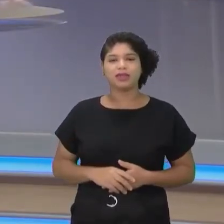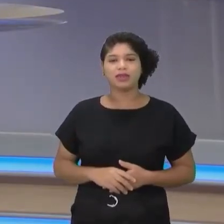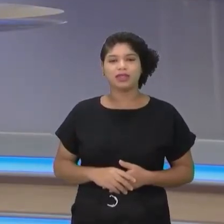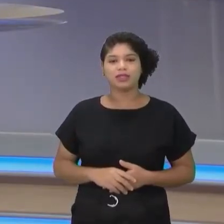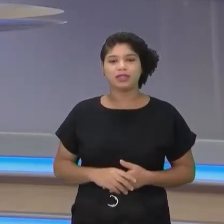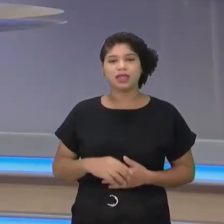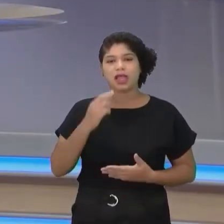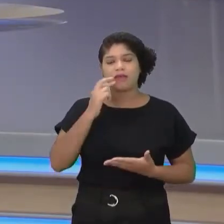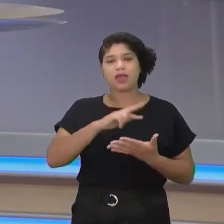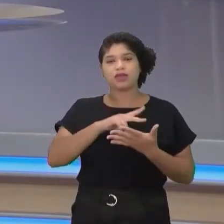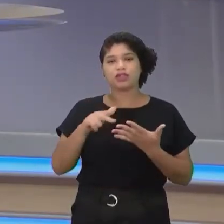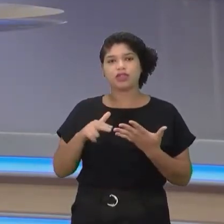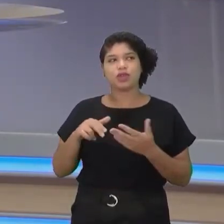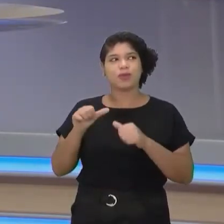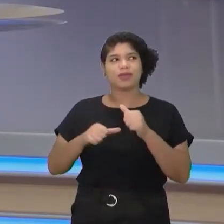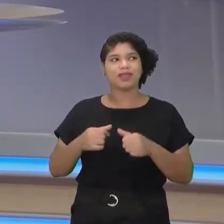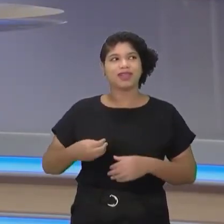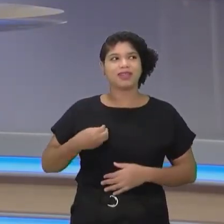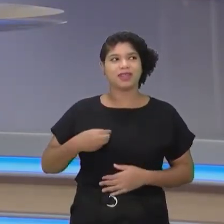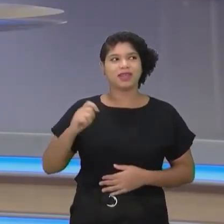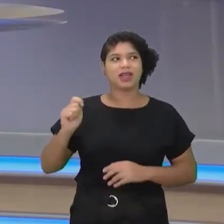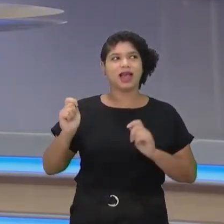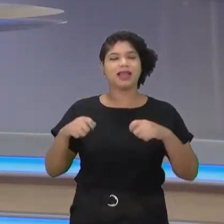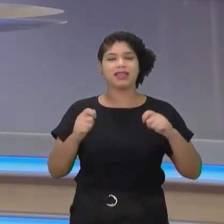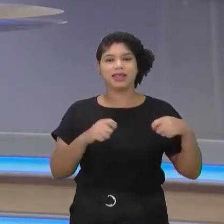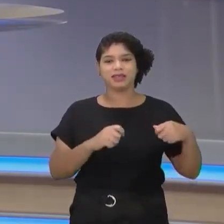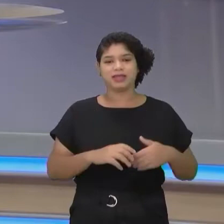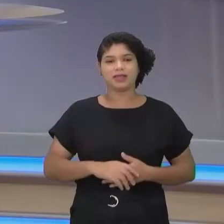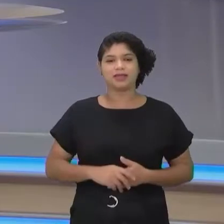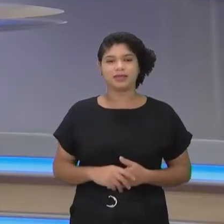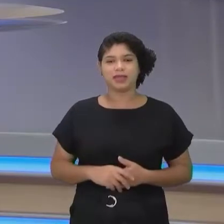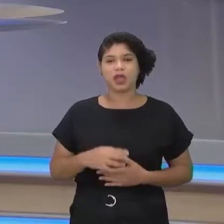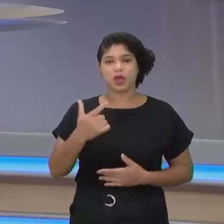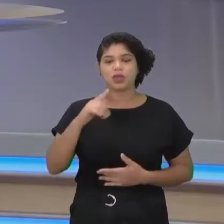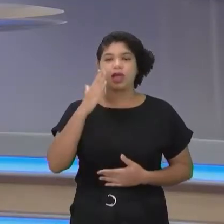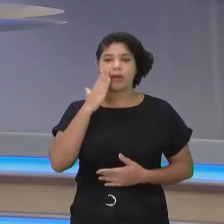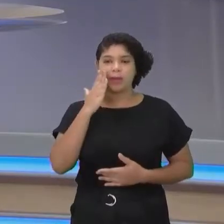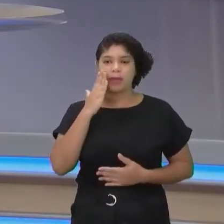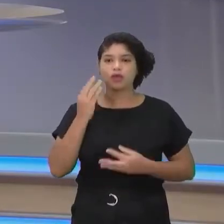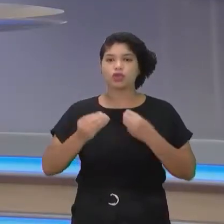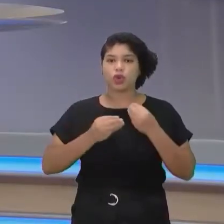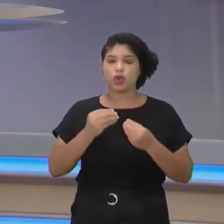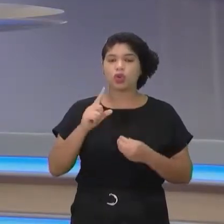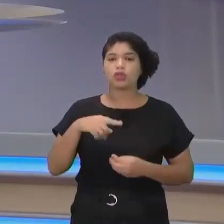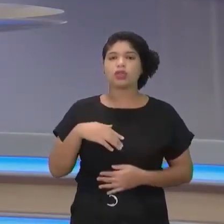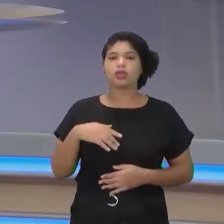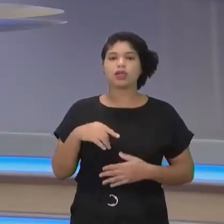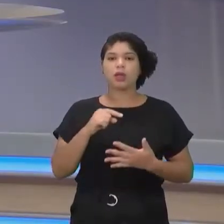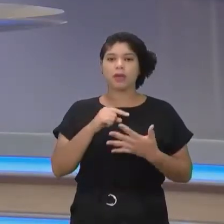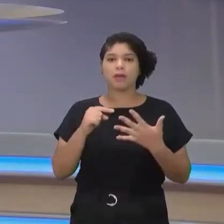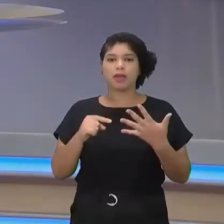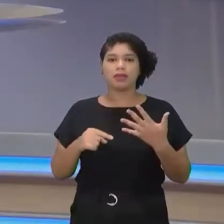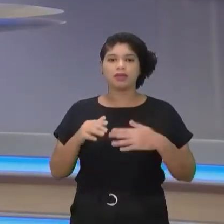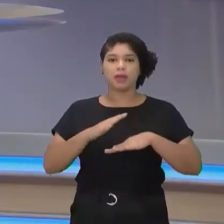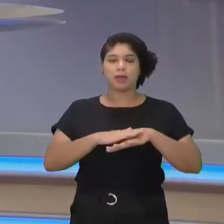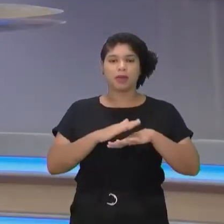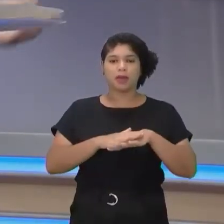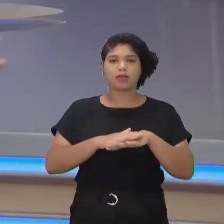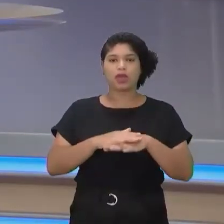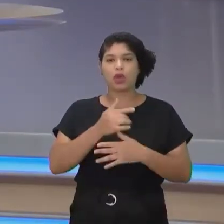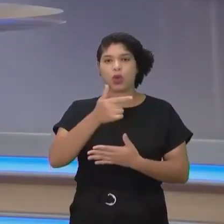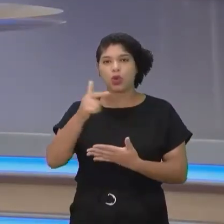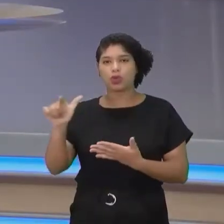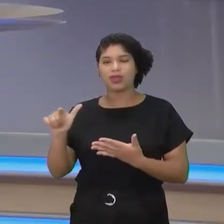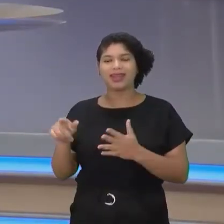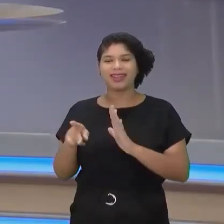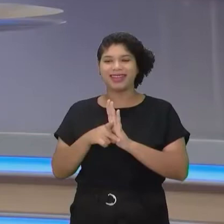uma transformação. Muito né? bem Não é lembrado. uma coisa que você, sei lá, ai gente, acabou, risca, agora a gente começa do zero,